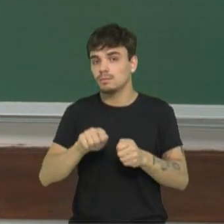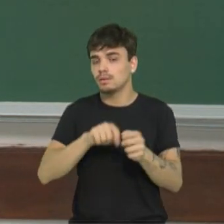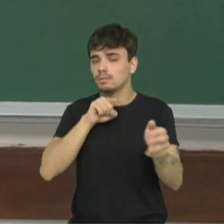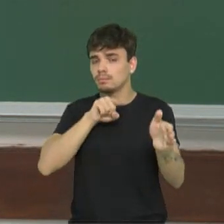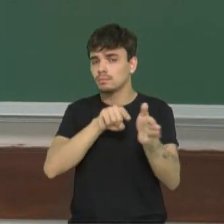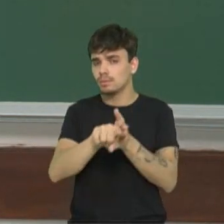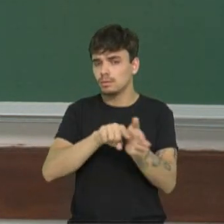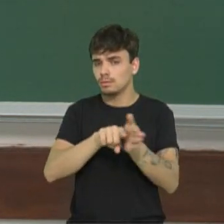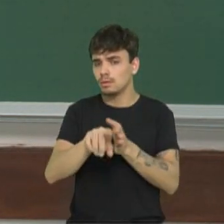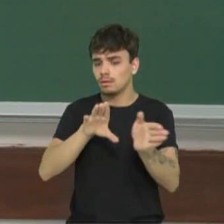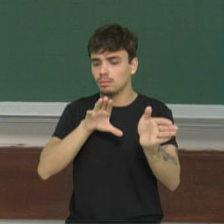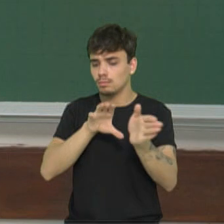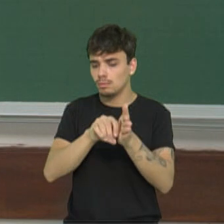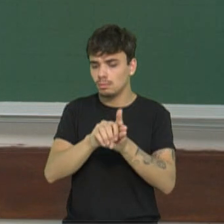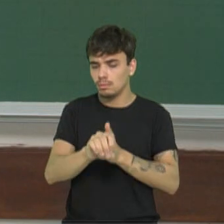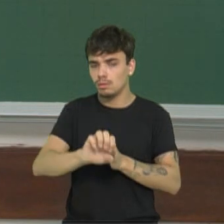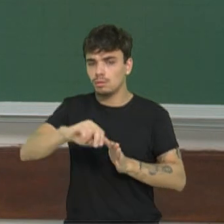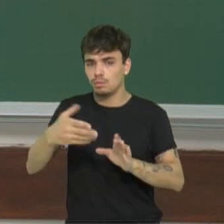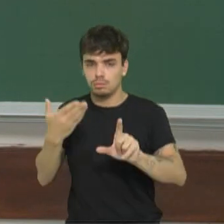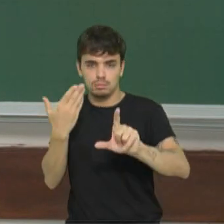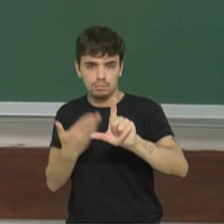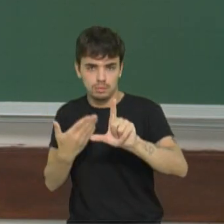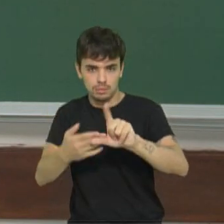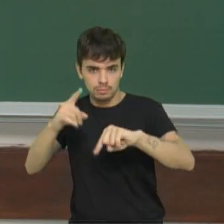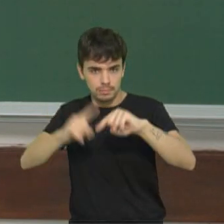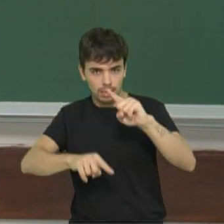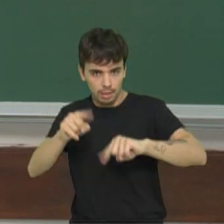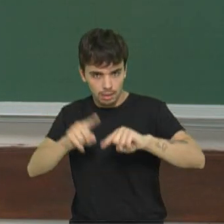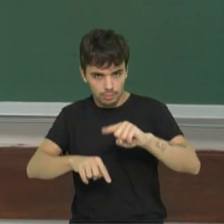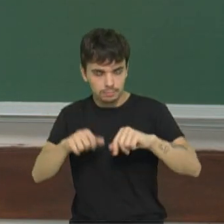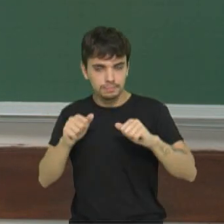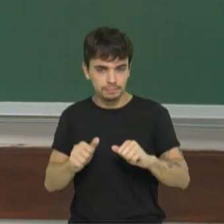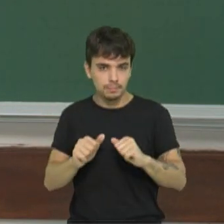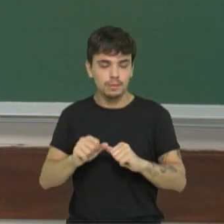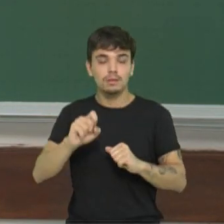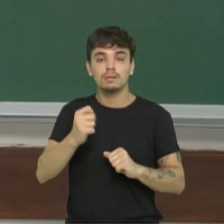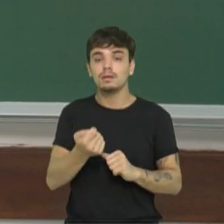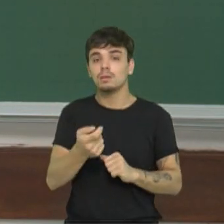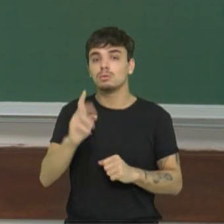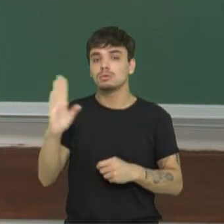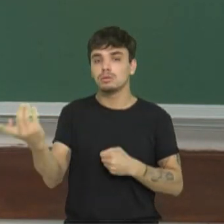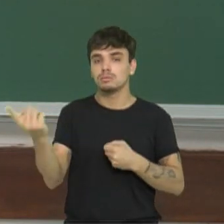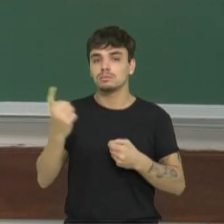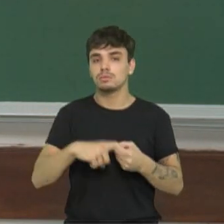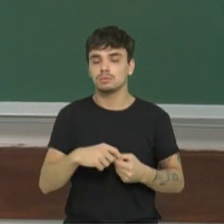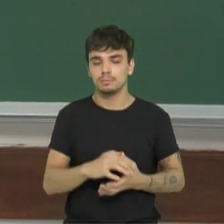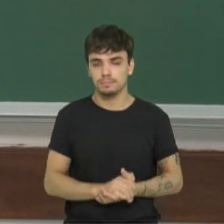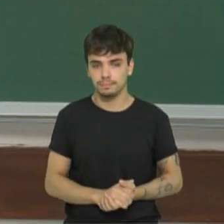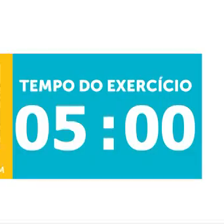aí no Google ou no nosso material lá no Google Classroom, ok? Daqui a pouquinho nós voltamos.